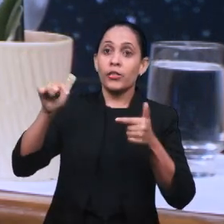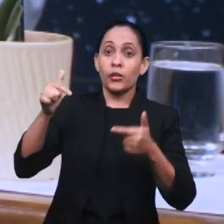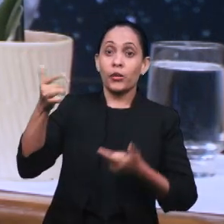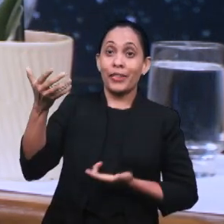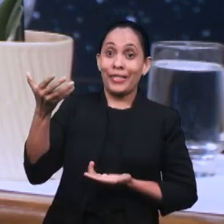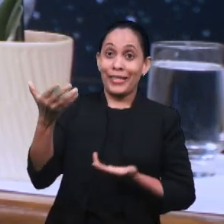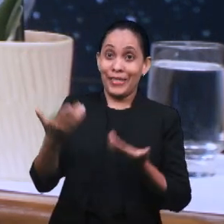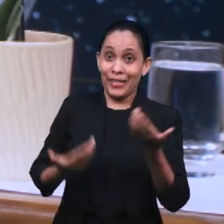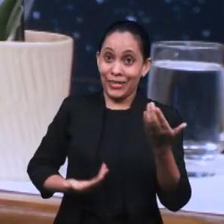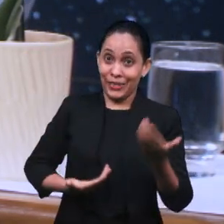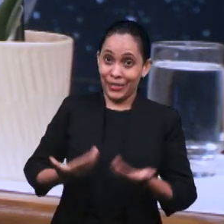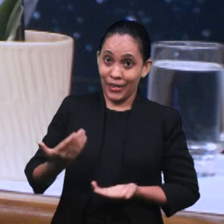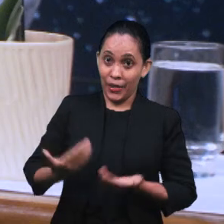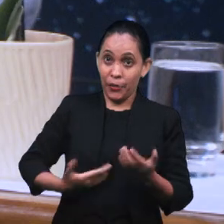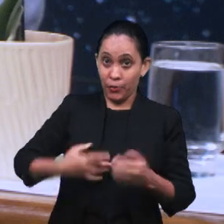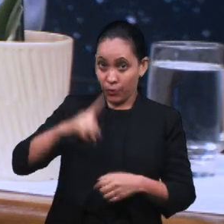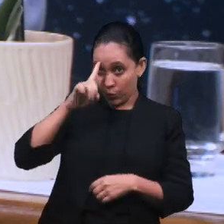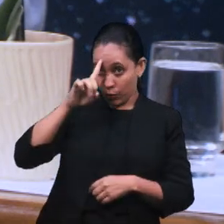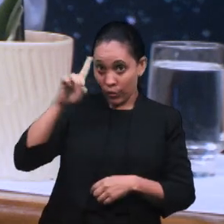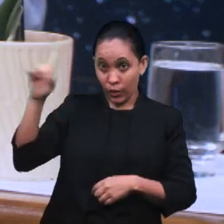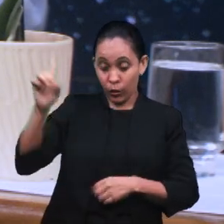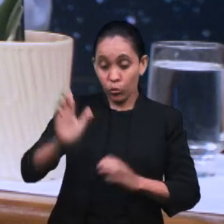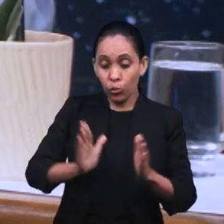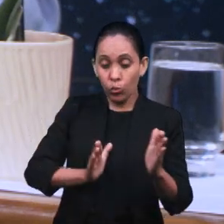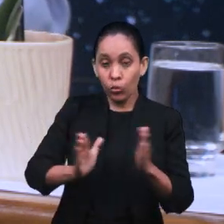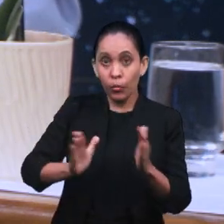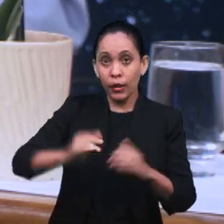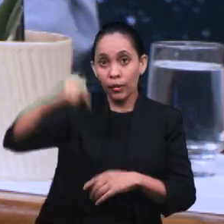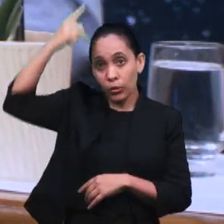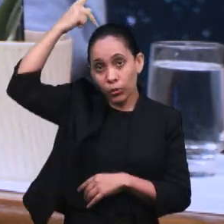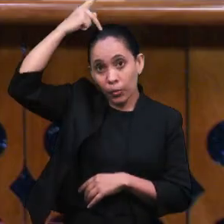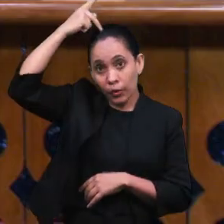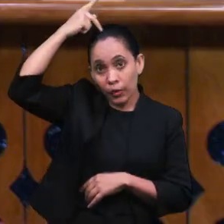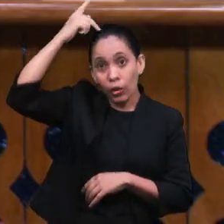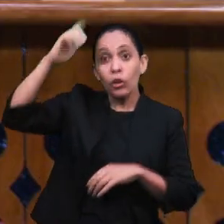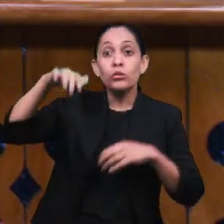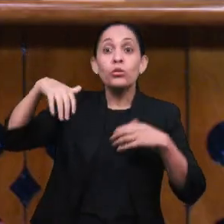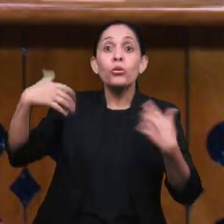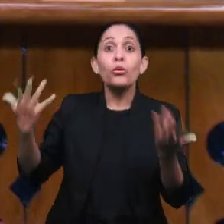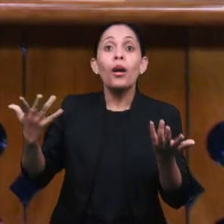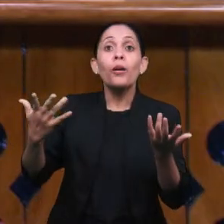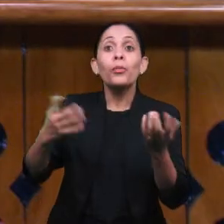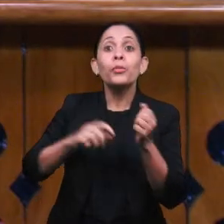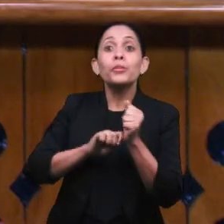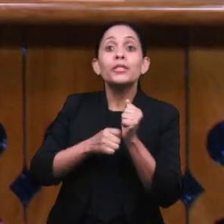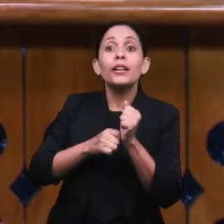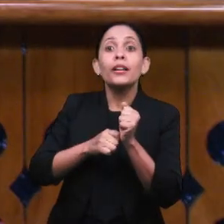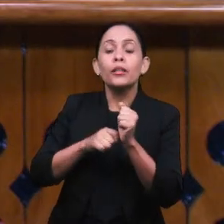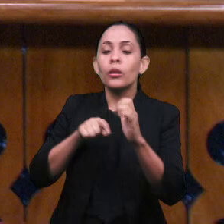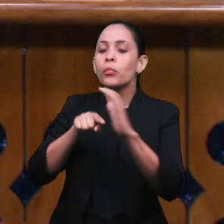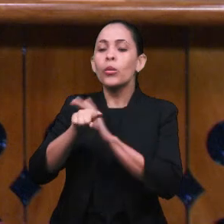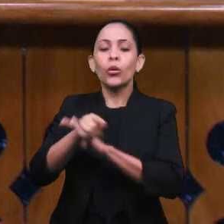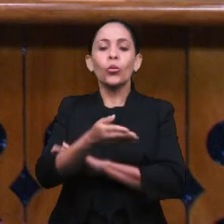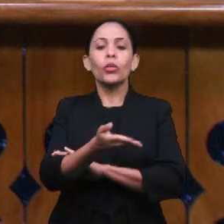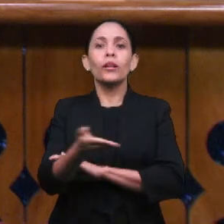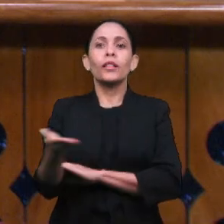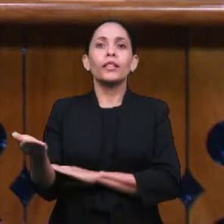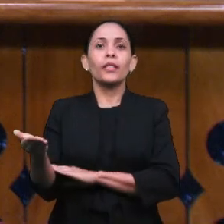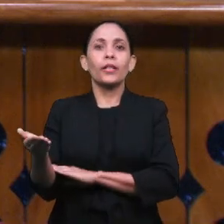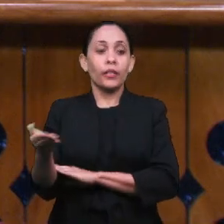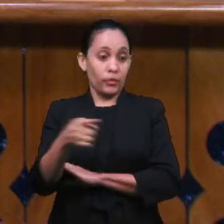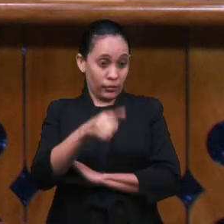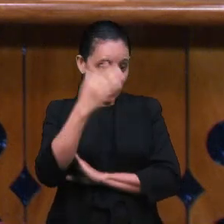primeira mensagem no Pentecostes? Qual foi o segredo? Agora faça a pergunta aqui. Vai, dona. Qual foi o segredo? Você